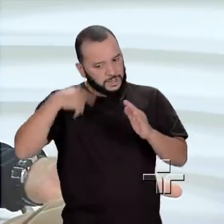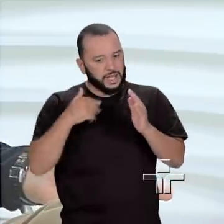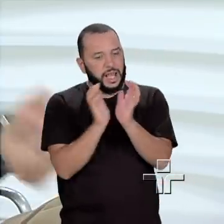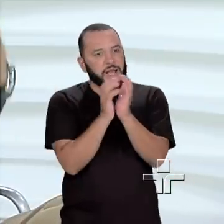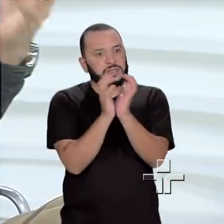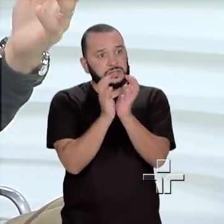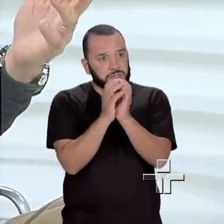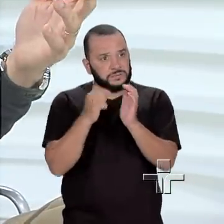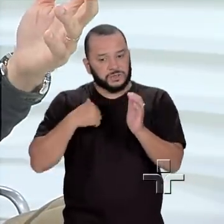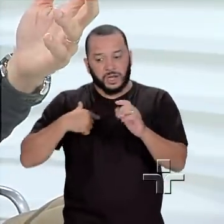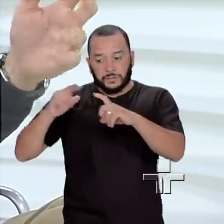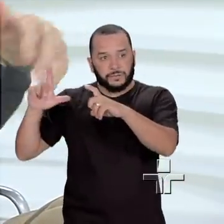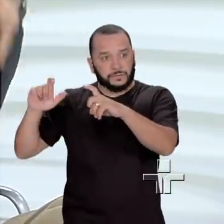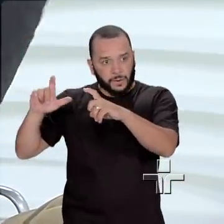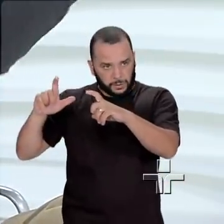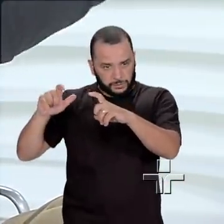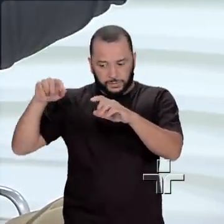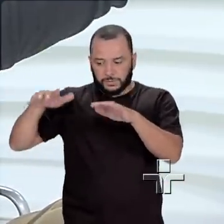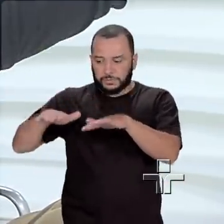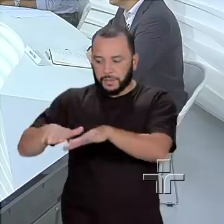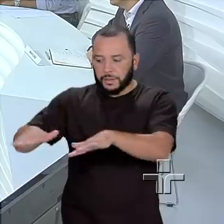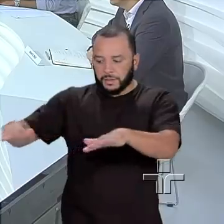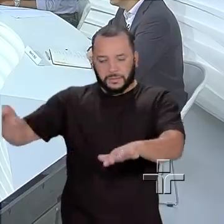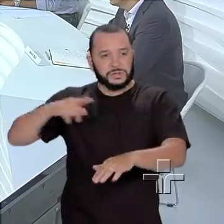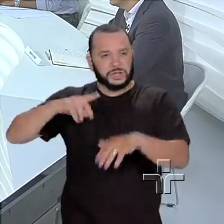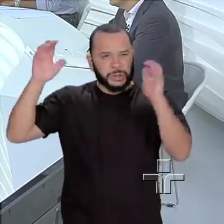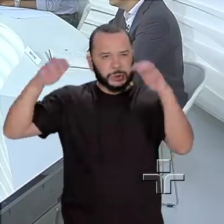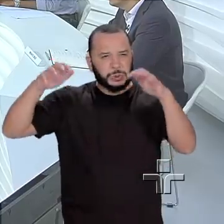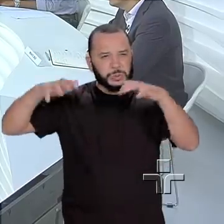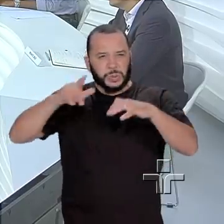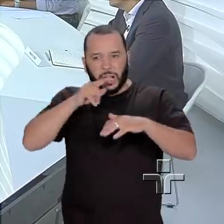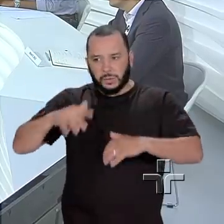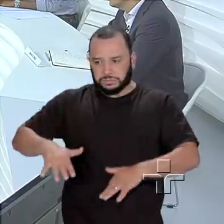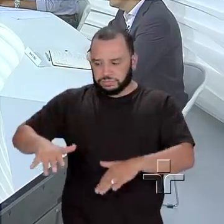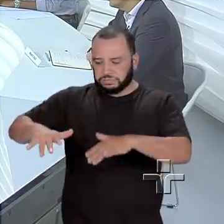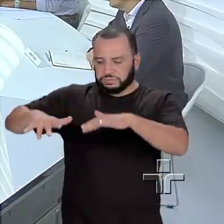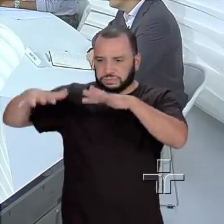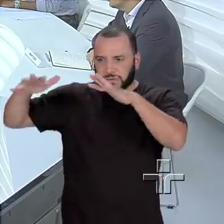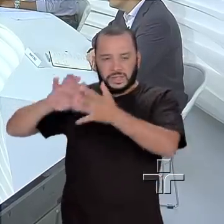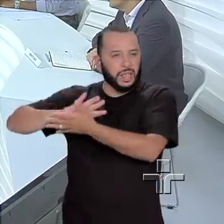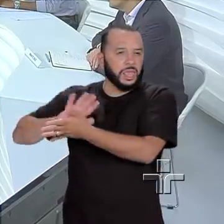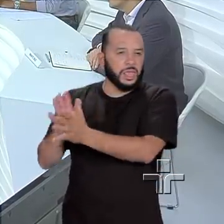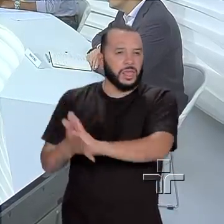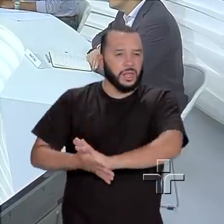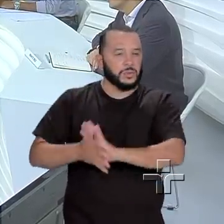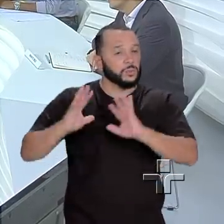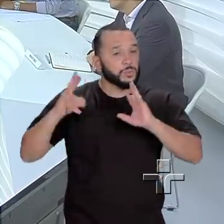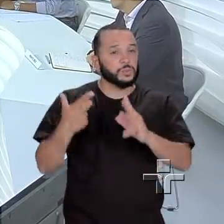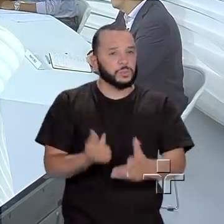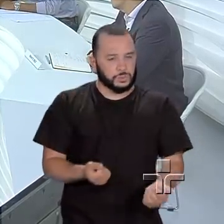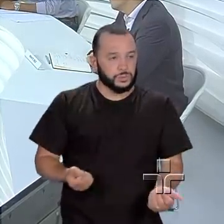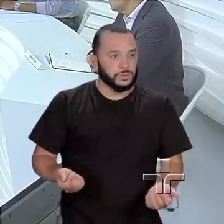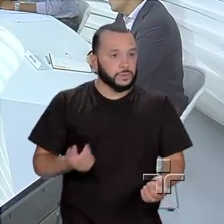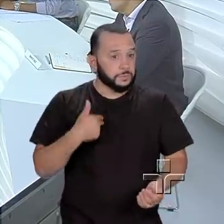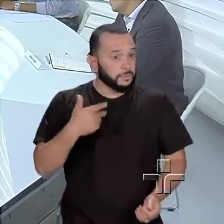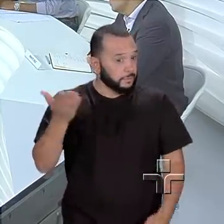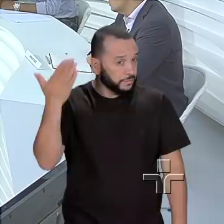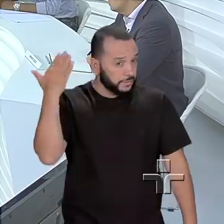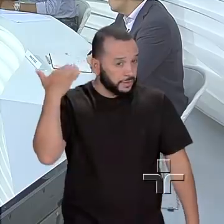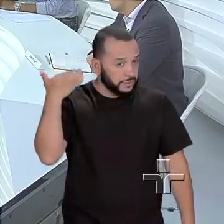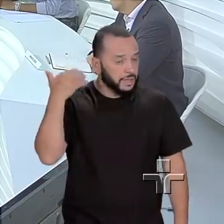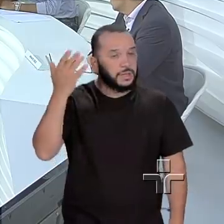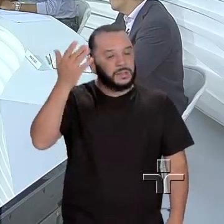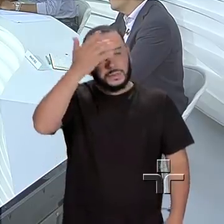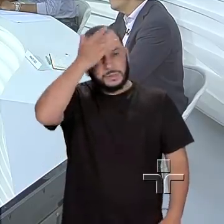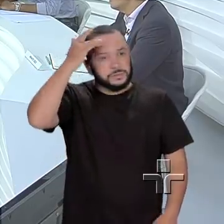fotografias da família. E olha que eram poucas, porque eram fotos que datavam na década de 50 até a década de 70. Ninguém saía por aí com câmera digital